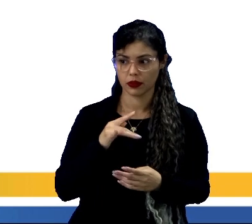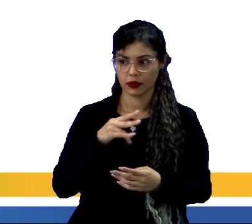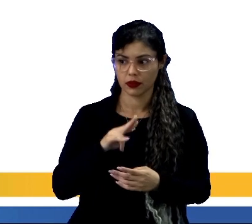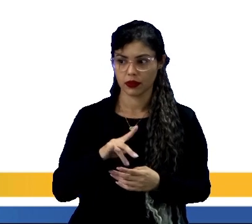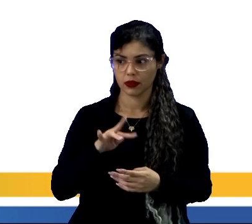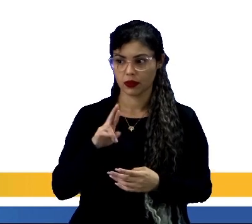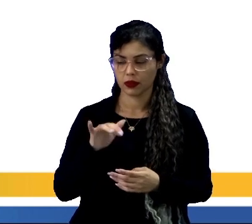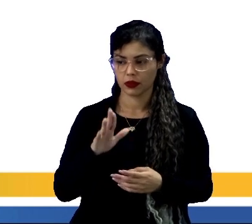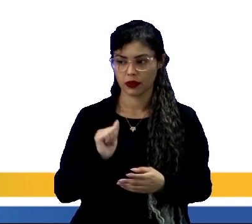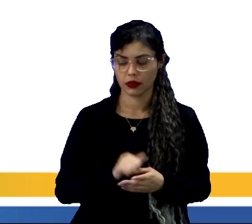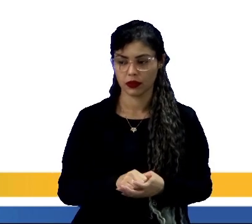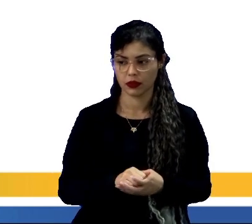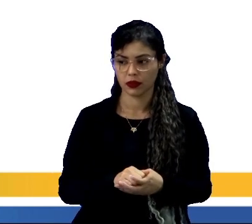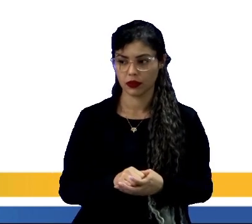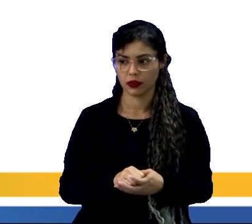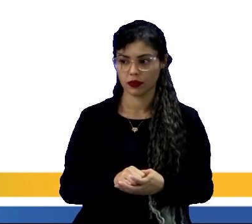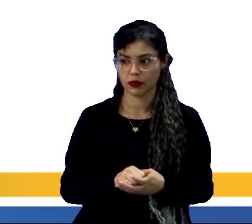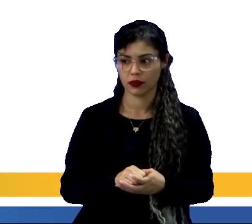com